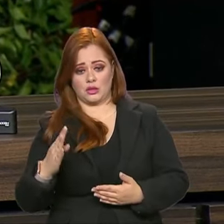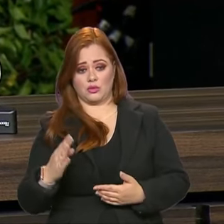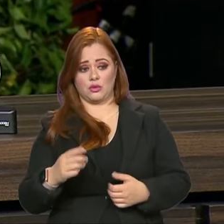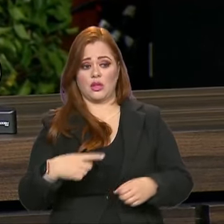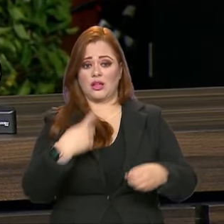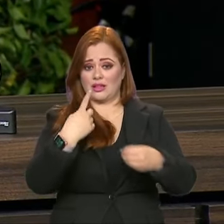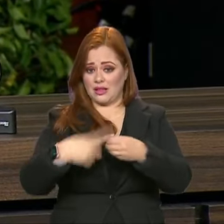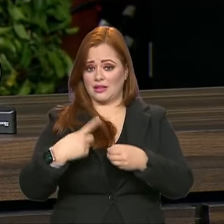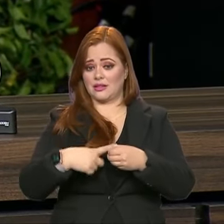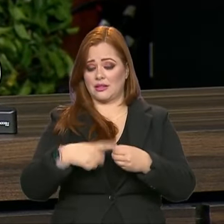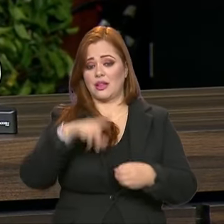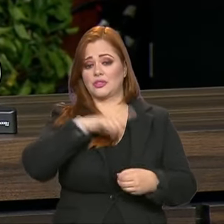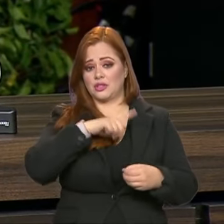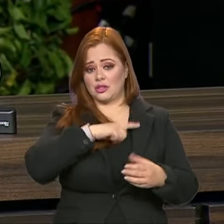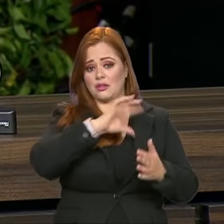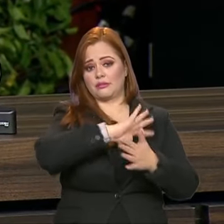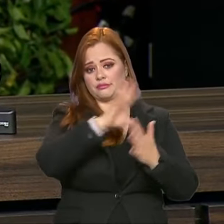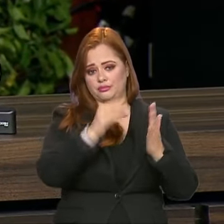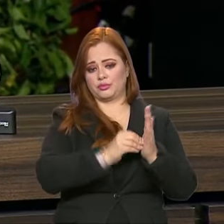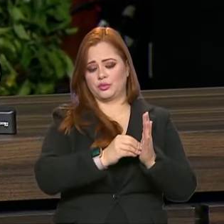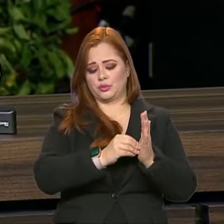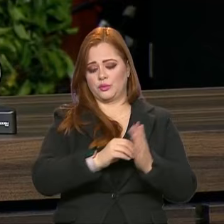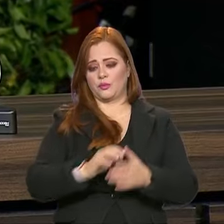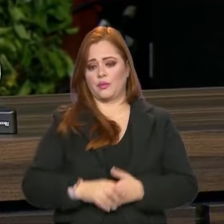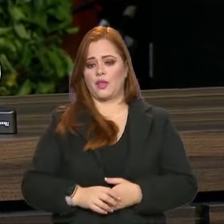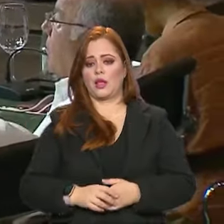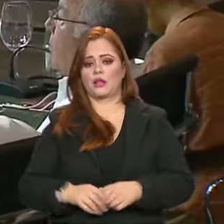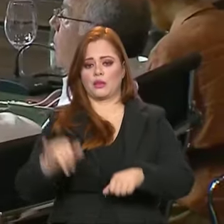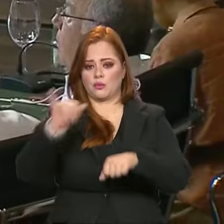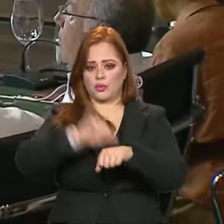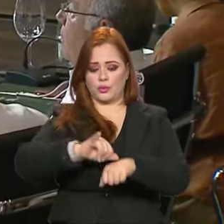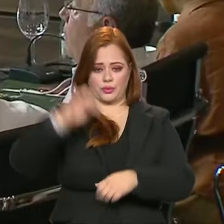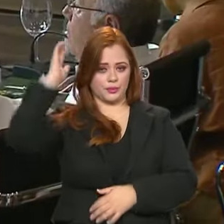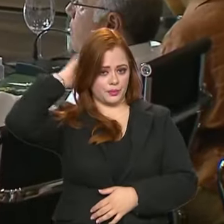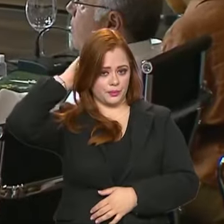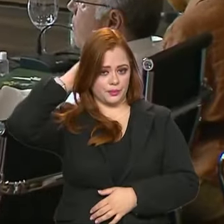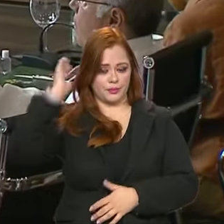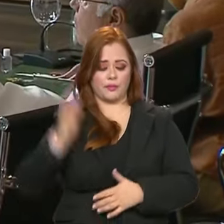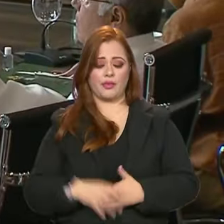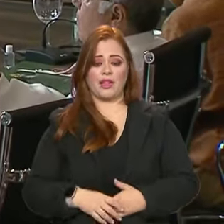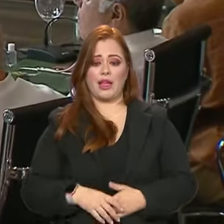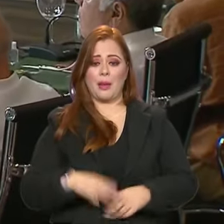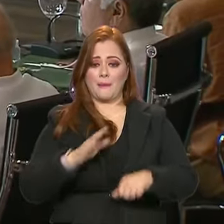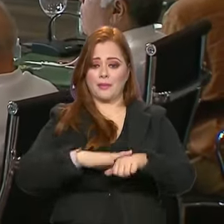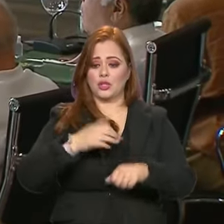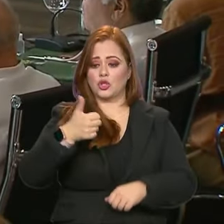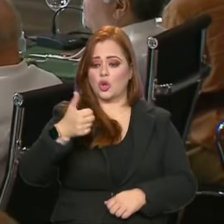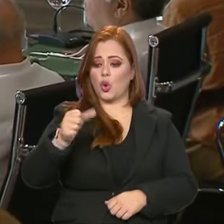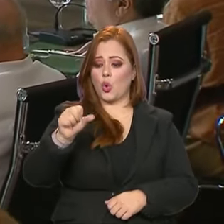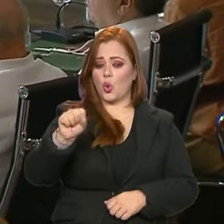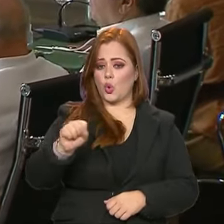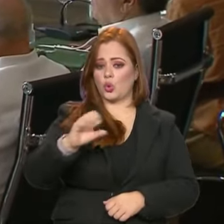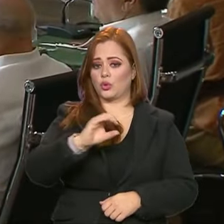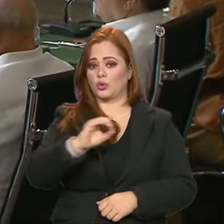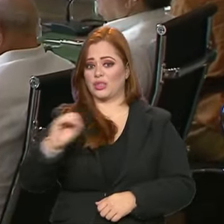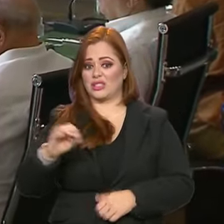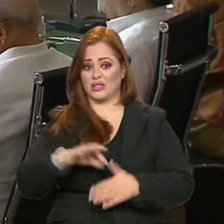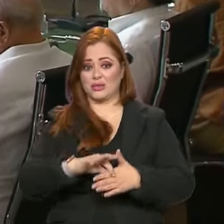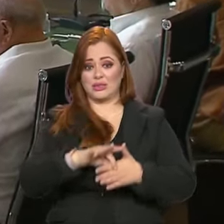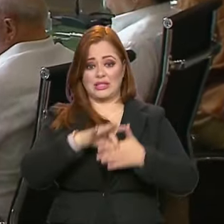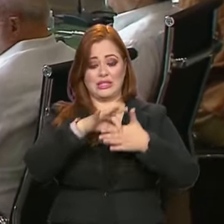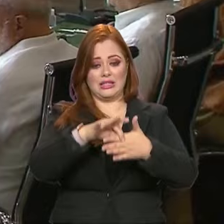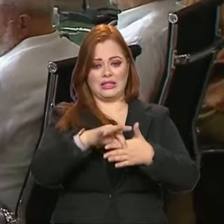amazônica, possibilitou a participação de 800 lideranças indígenas da Amazônia